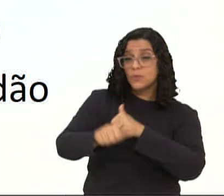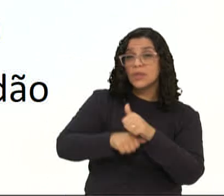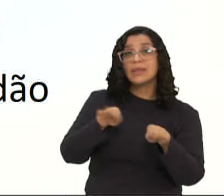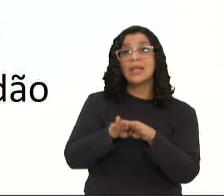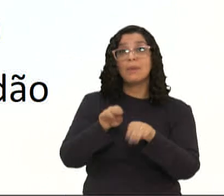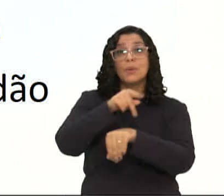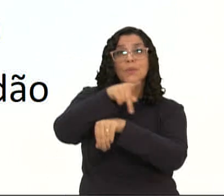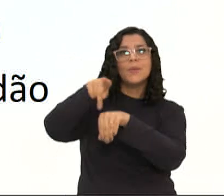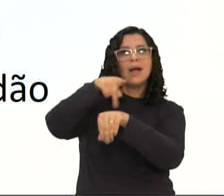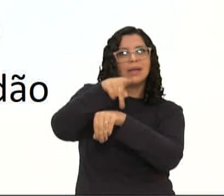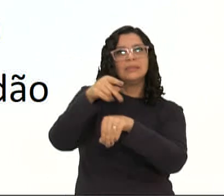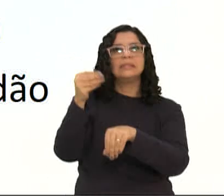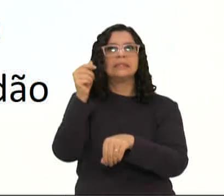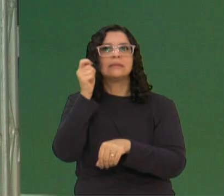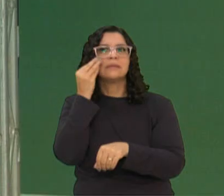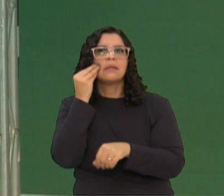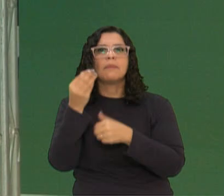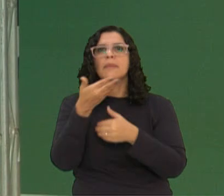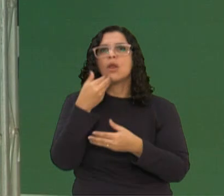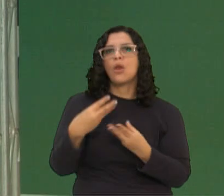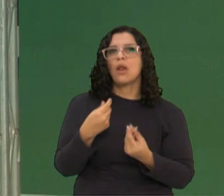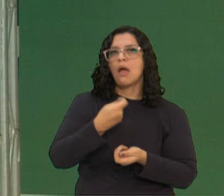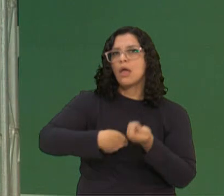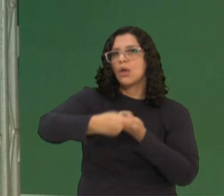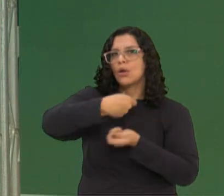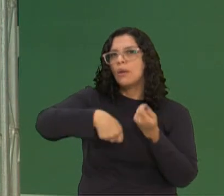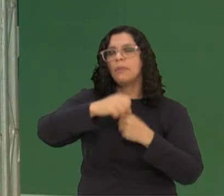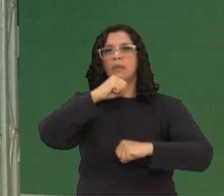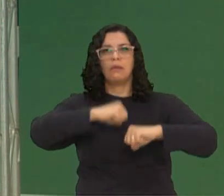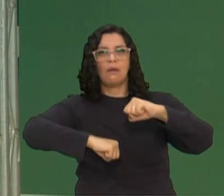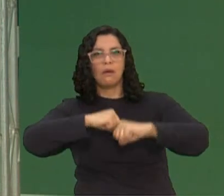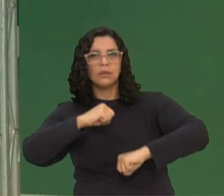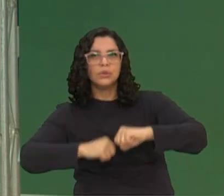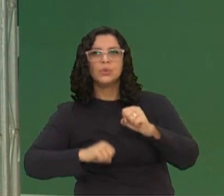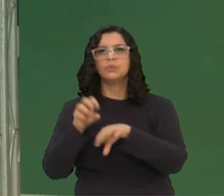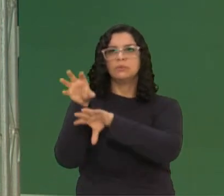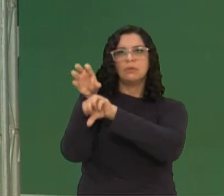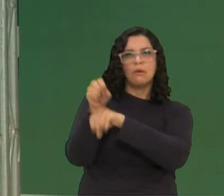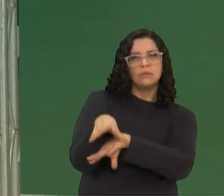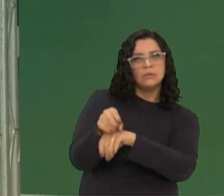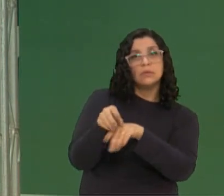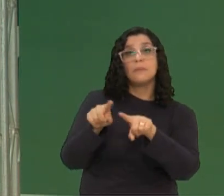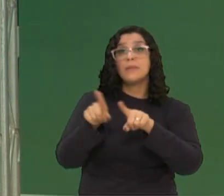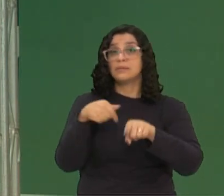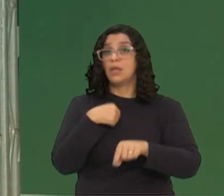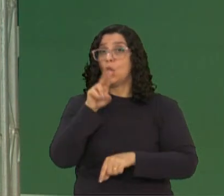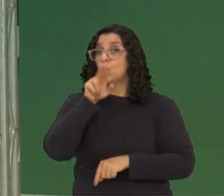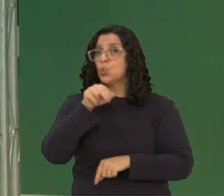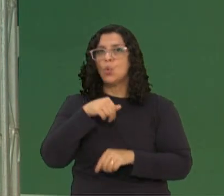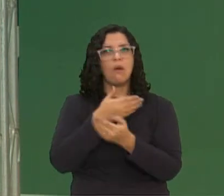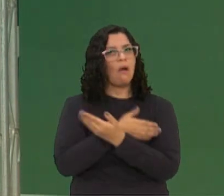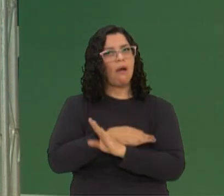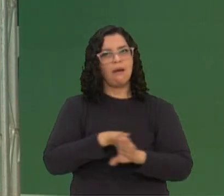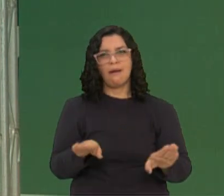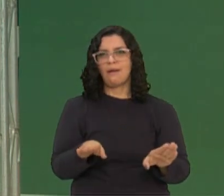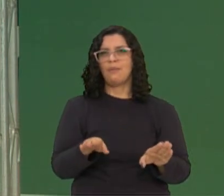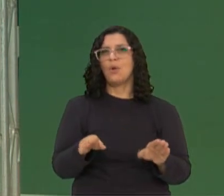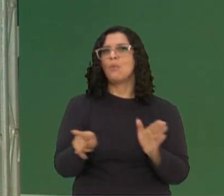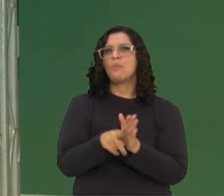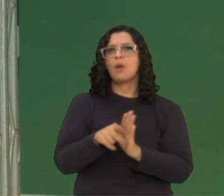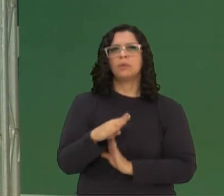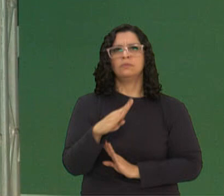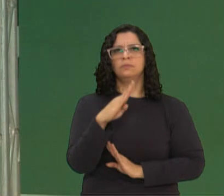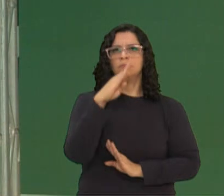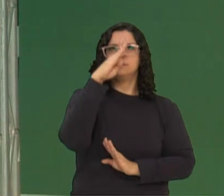modernizar o país dele, melhorar a economia, melhorar a indústria, melhorar o ensino, mas ele nunca acabou com o